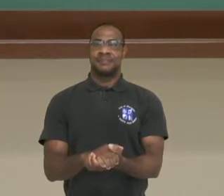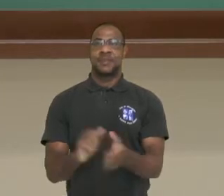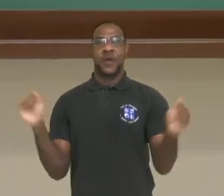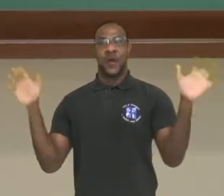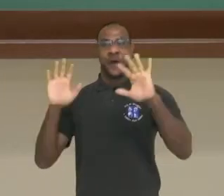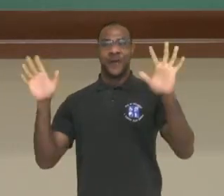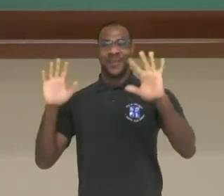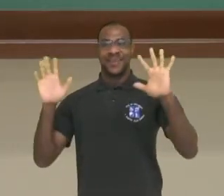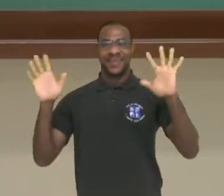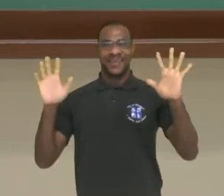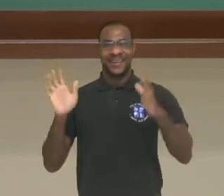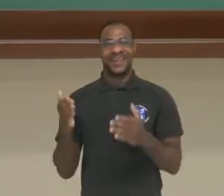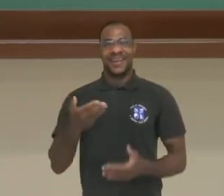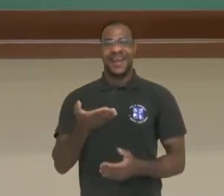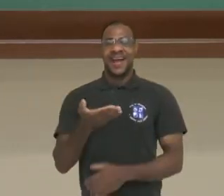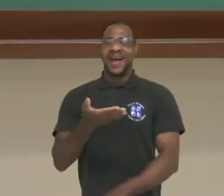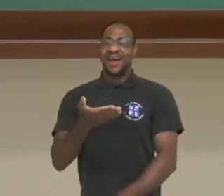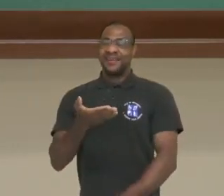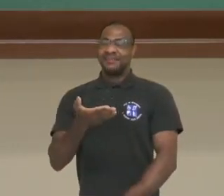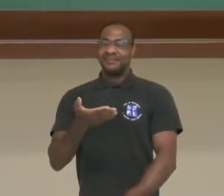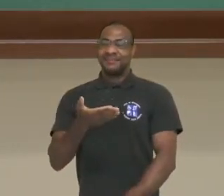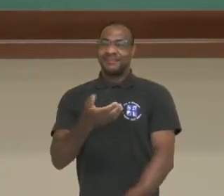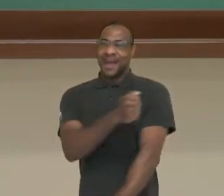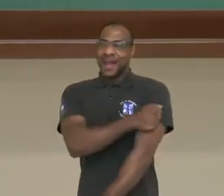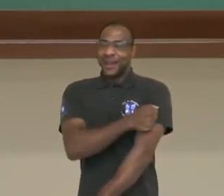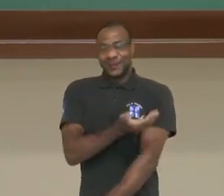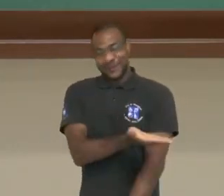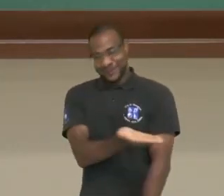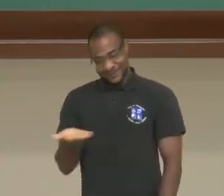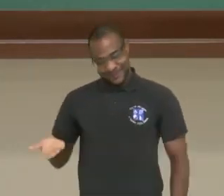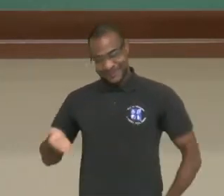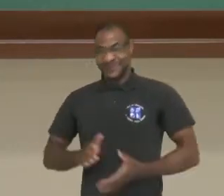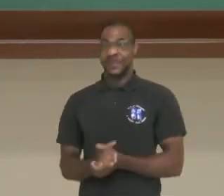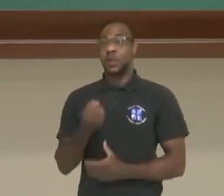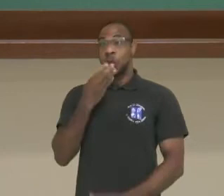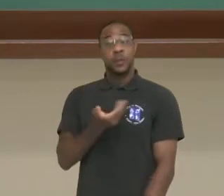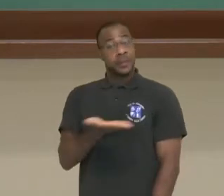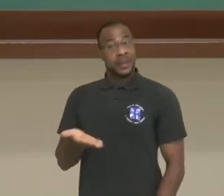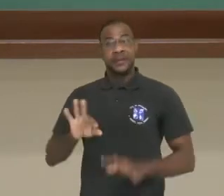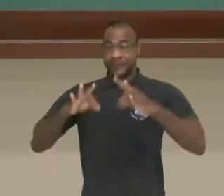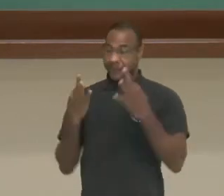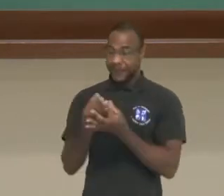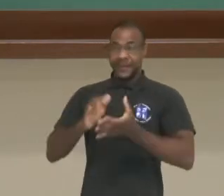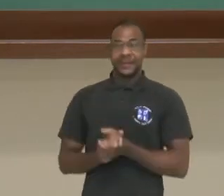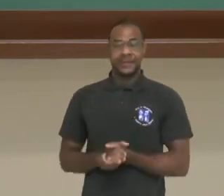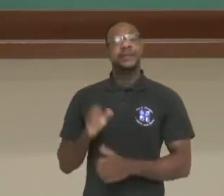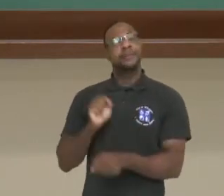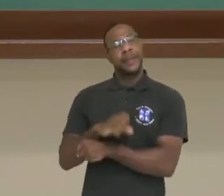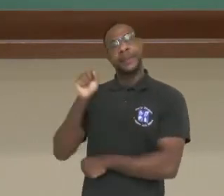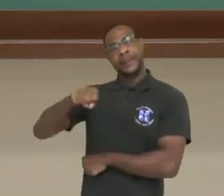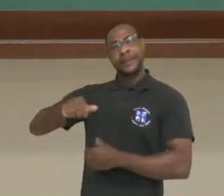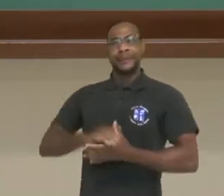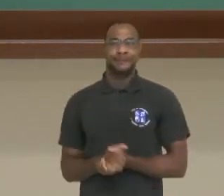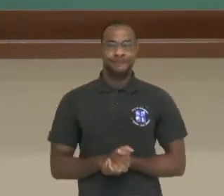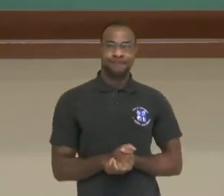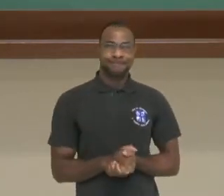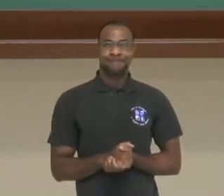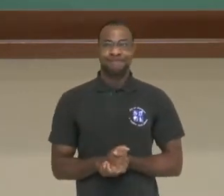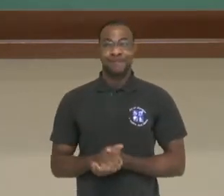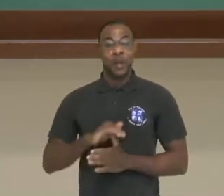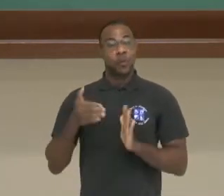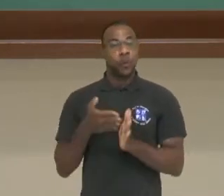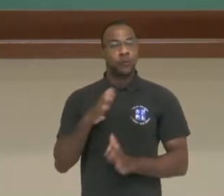Olá, queridos alunos do 8º ano. E aí, tudo bem com você, com a tua família? Eu espero que sim, que todos